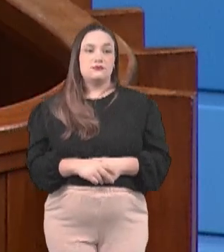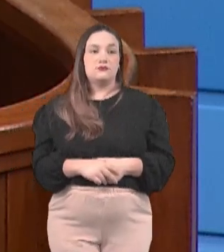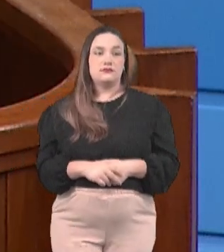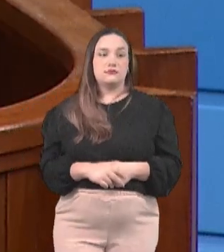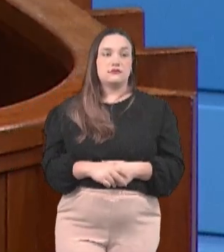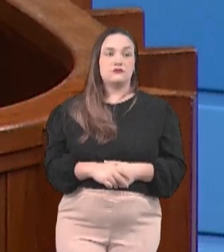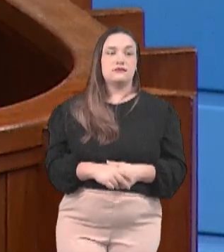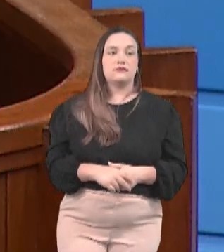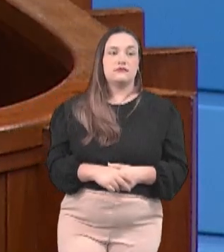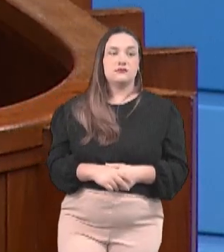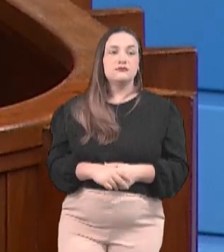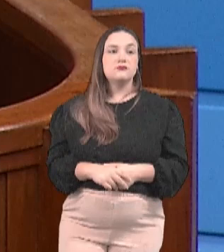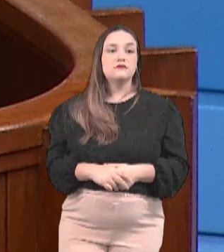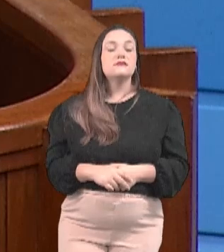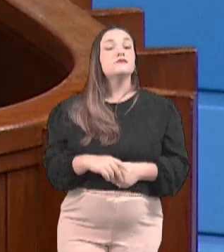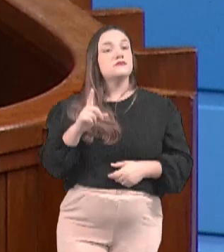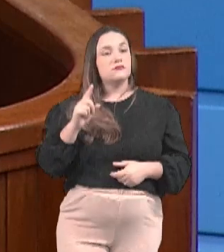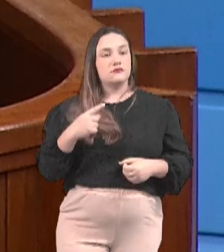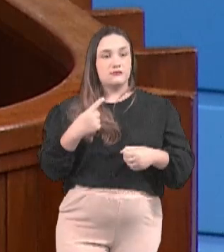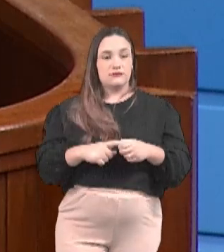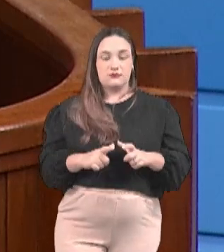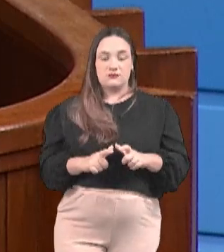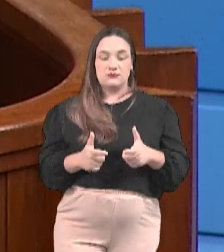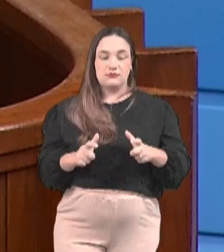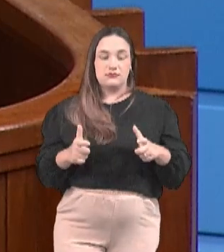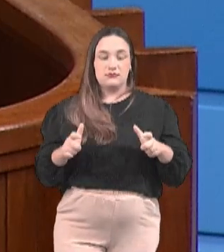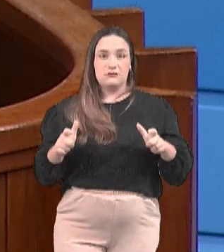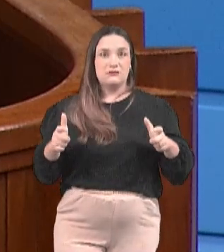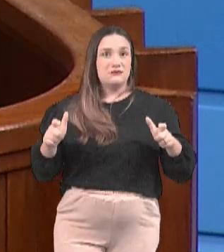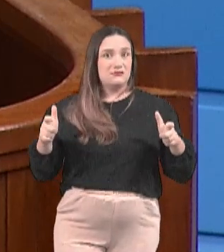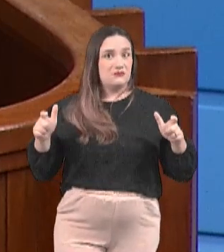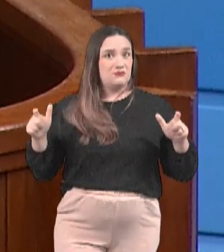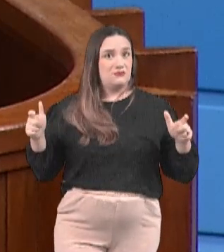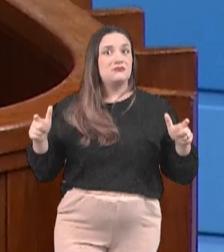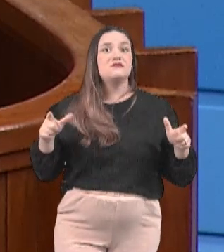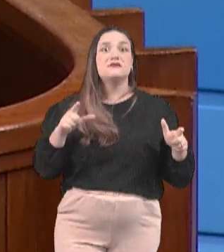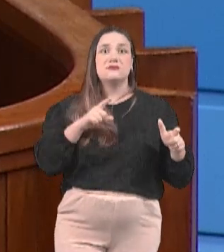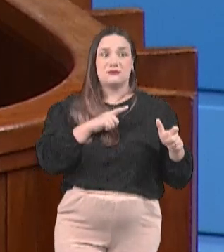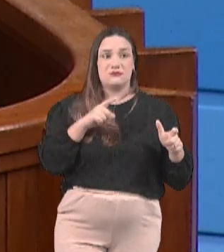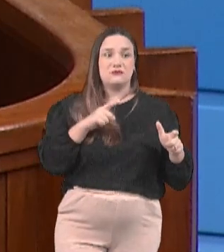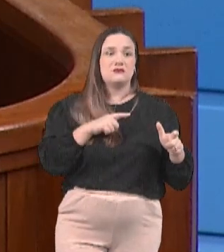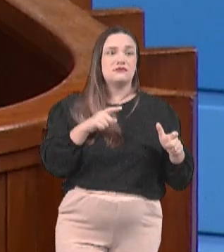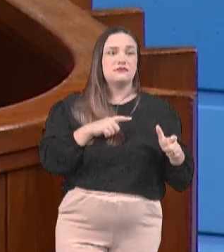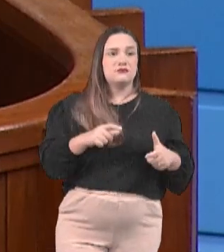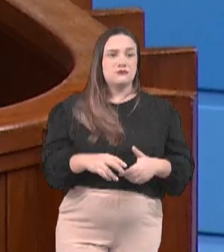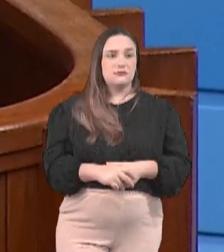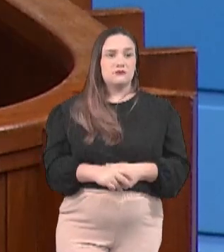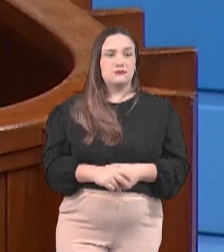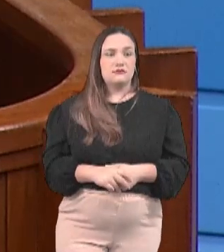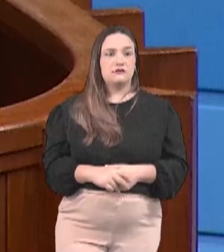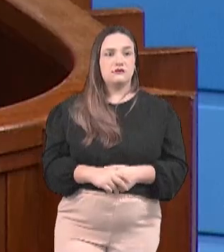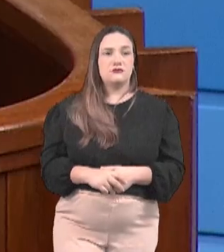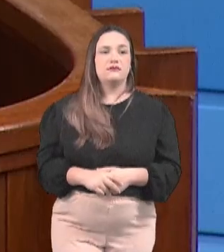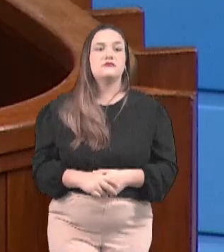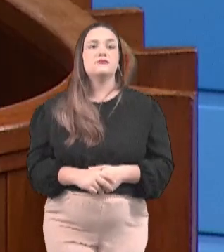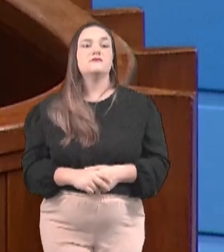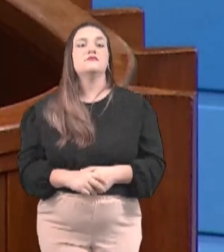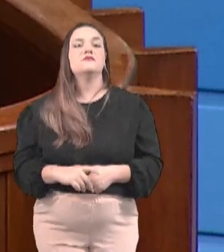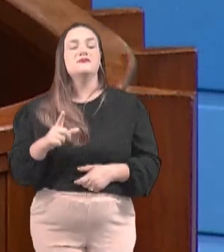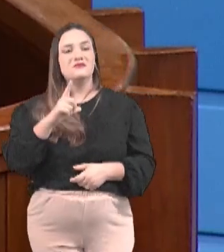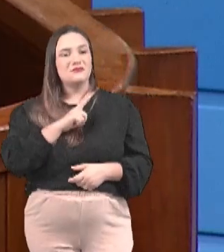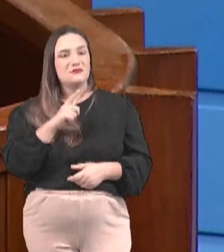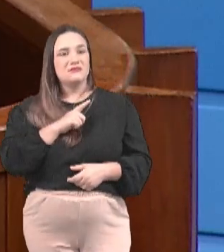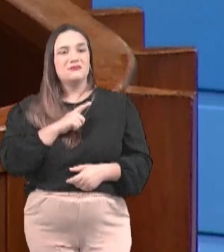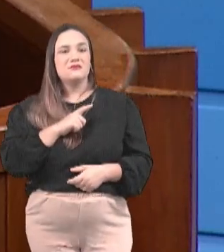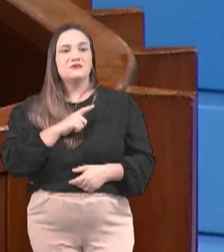também porque a cidade está crescendo bastante nos últimos anos, teve um crescimento grande,